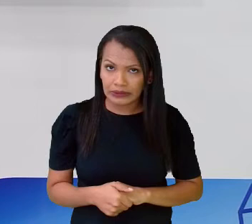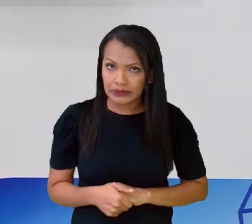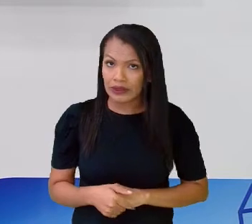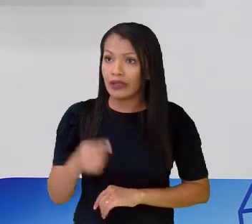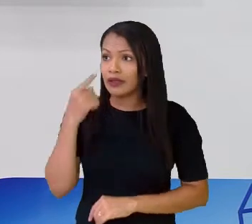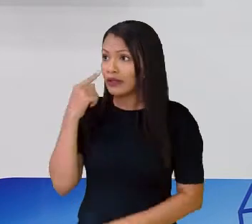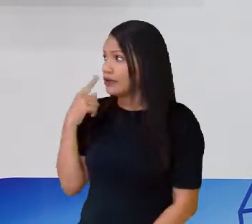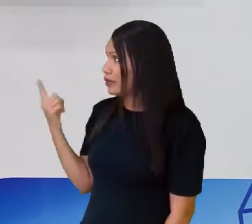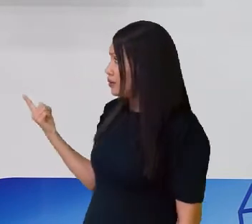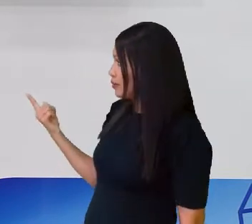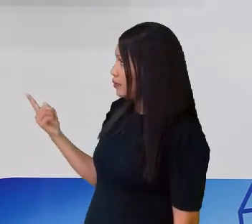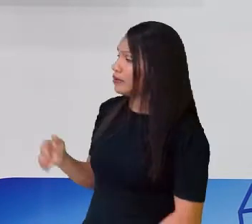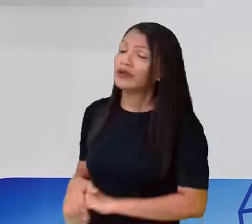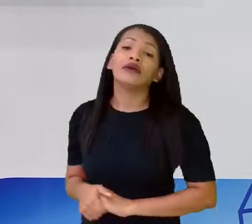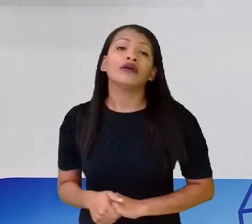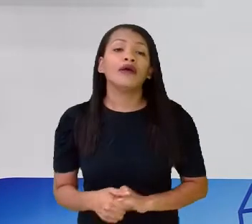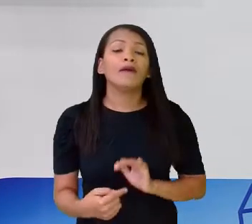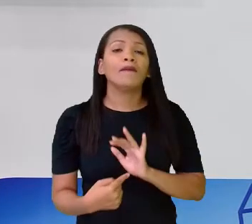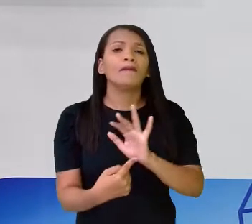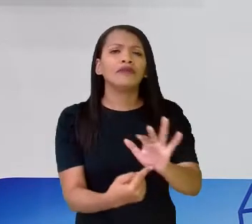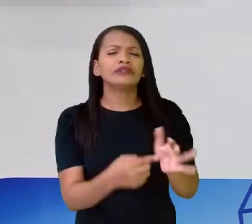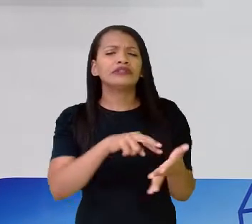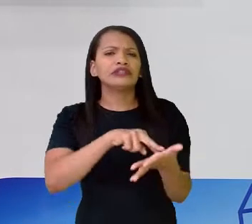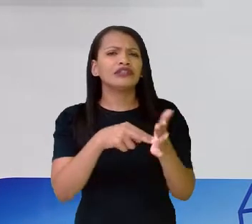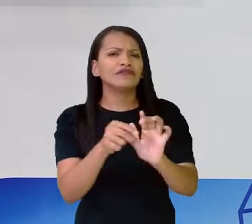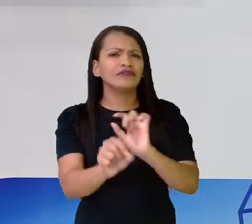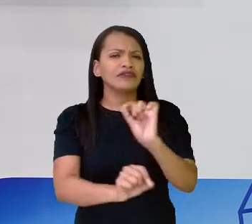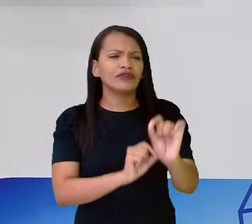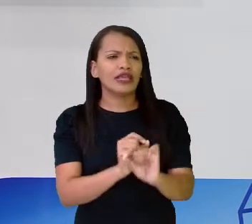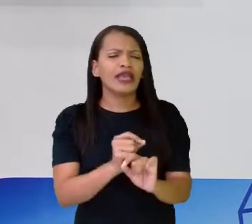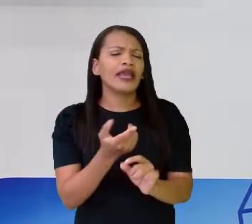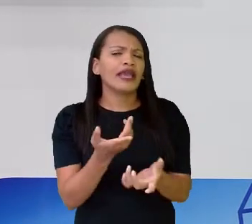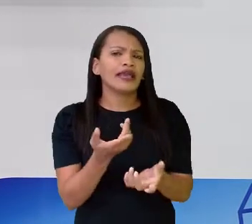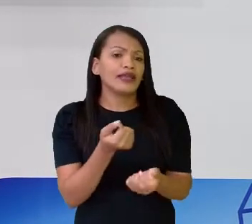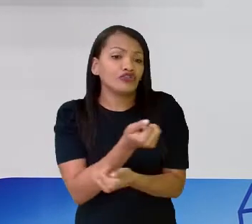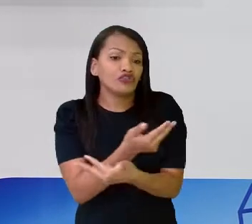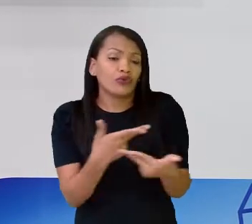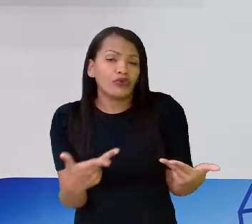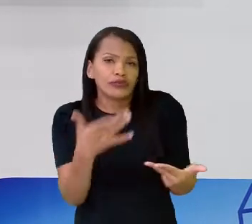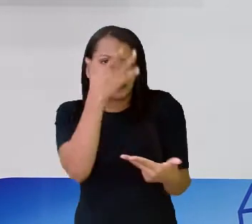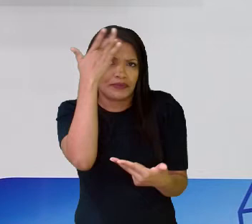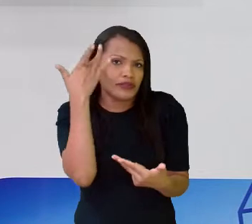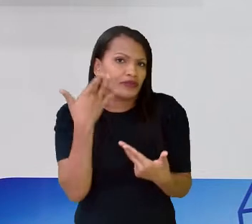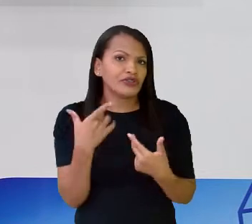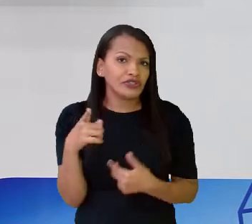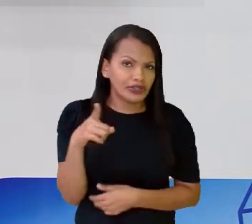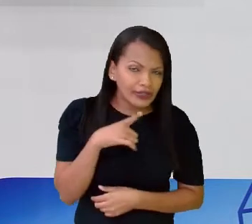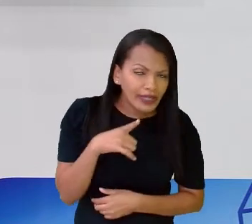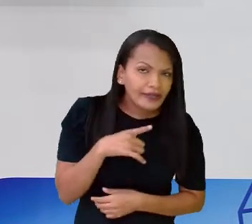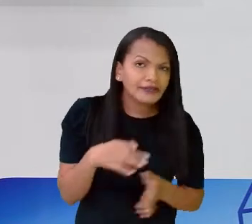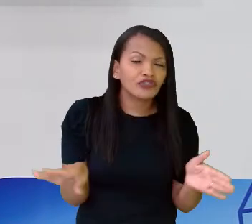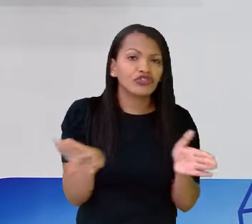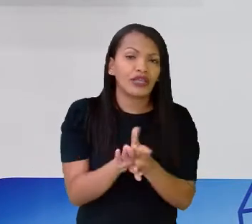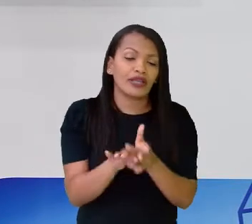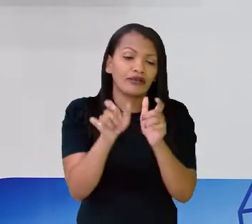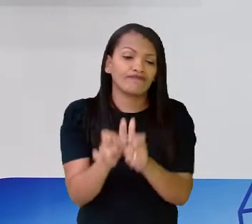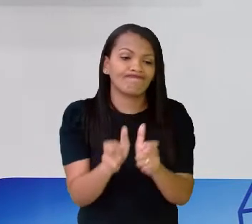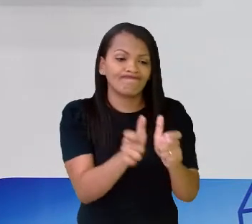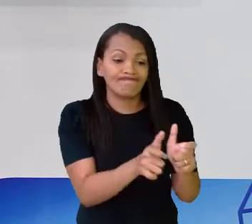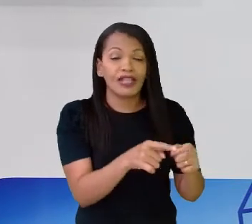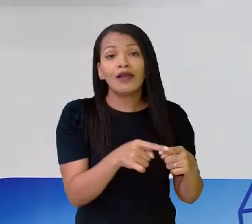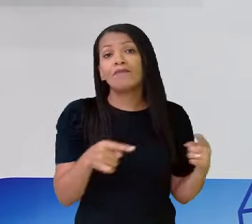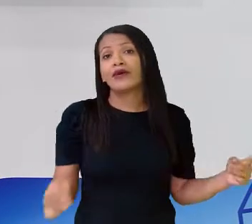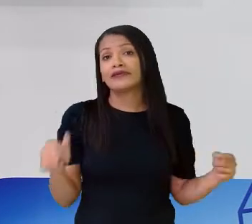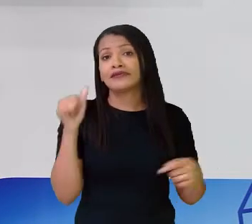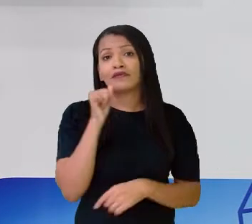referência às opções que as pessoas têm de conseguir chegar em determinados locais. Mas essa